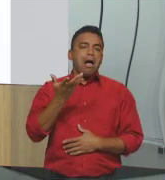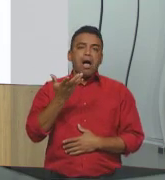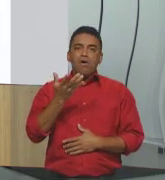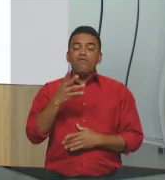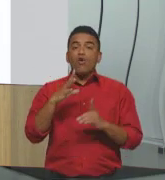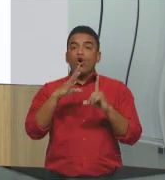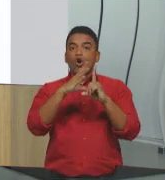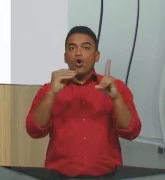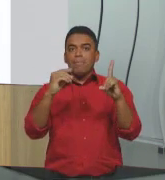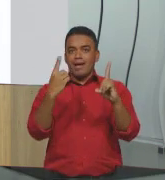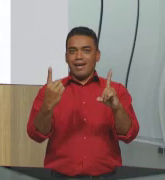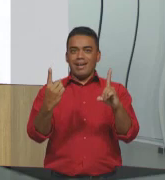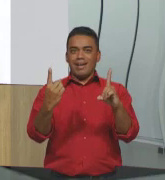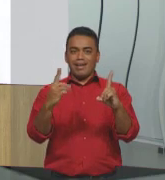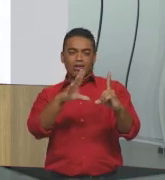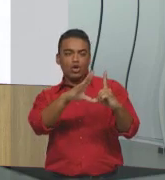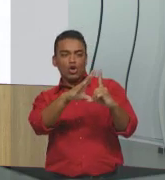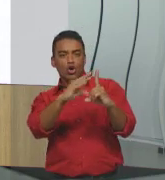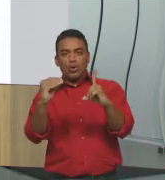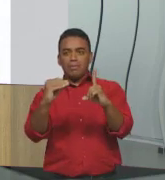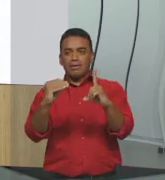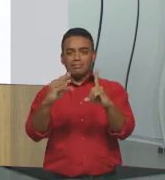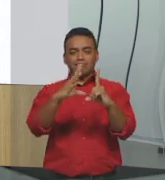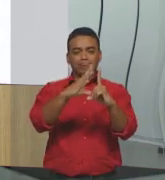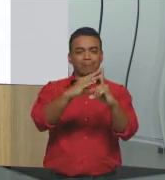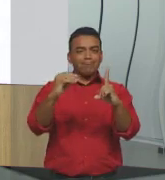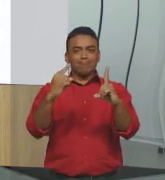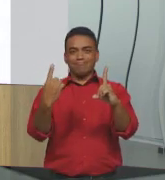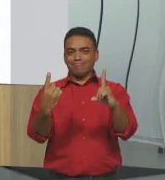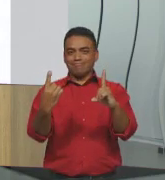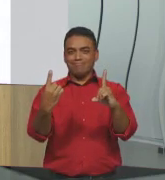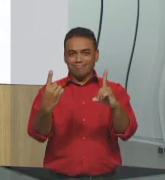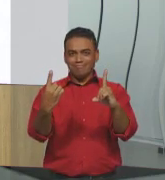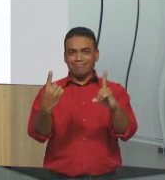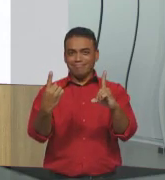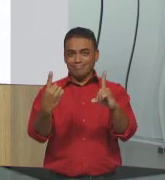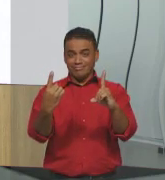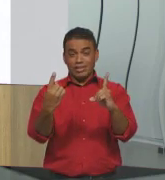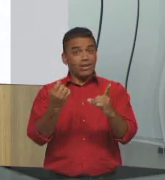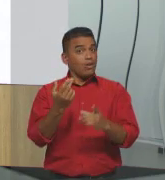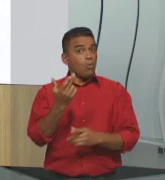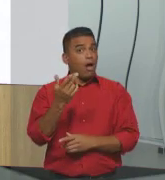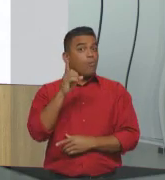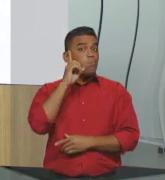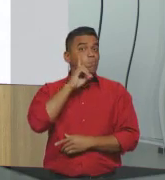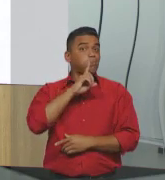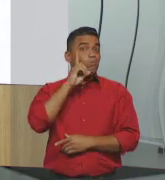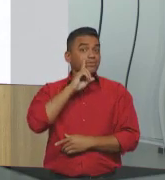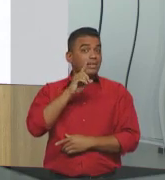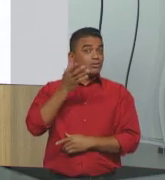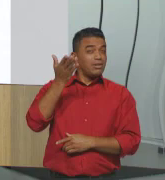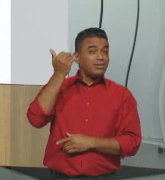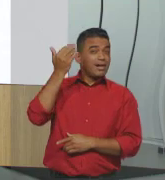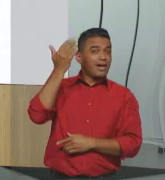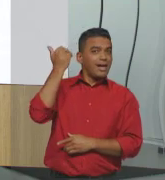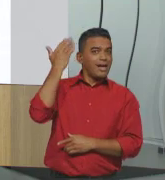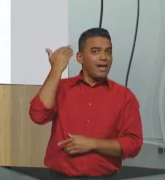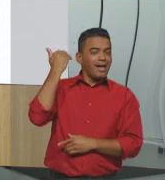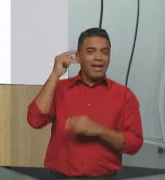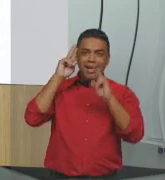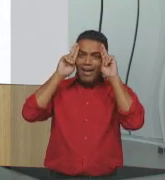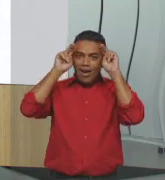dele. Um clone, então vai ser isso que vai acontecer. Igual aconteceu nos Estados Unidos com a ovelha